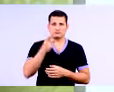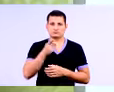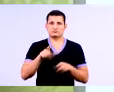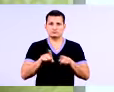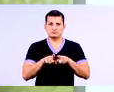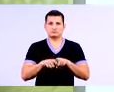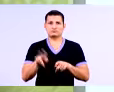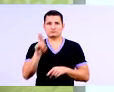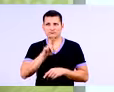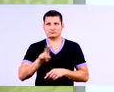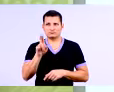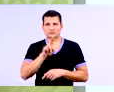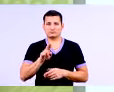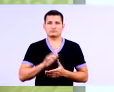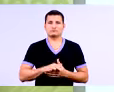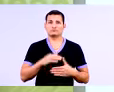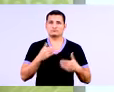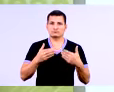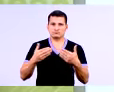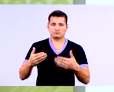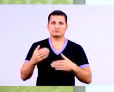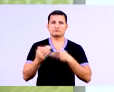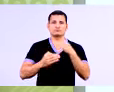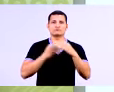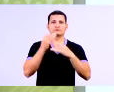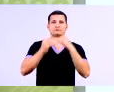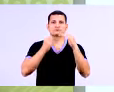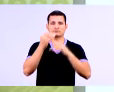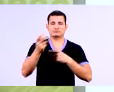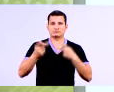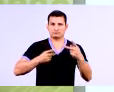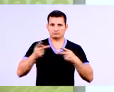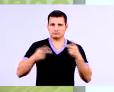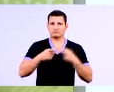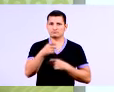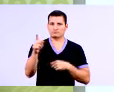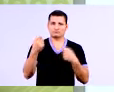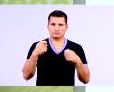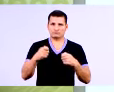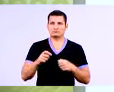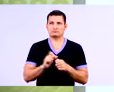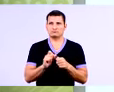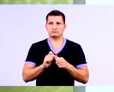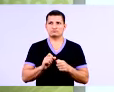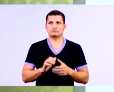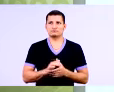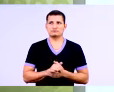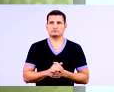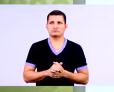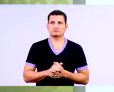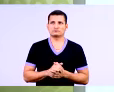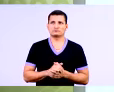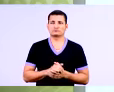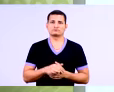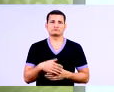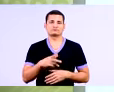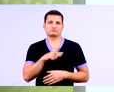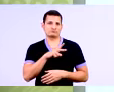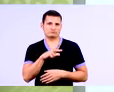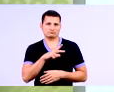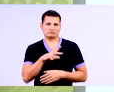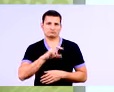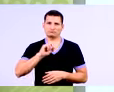usarão largamente durante o desenvolvimento do projeto que vocês trabalharão, seja ele pessoal